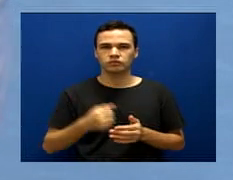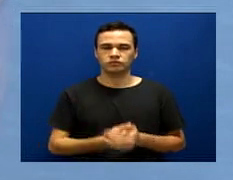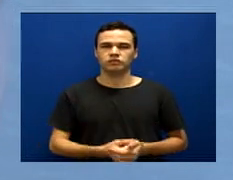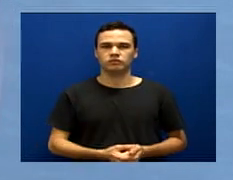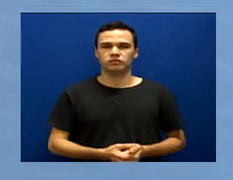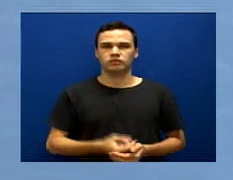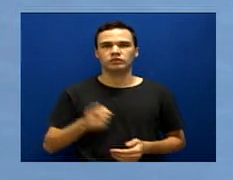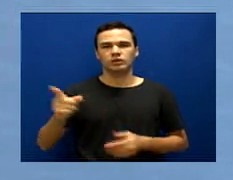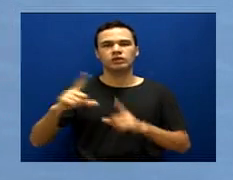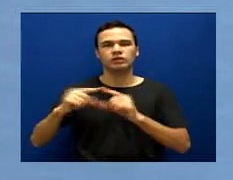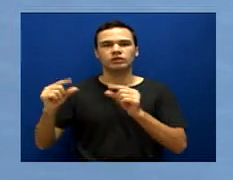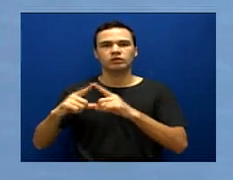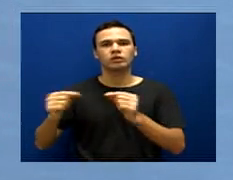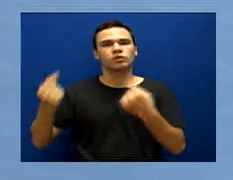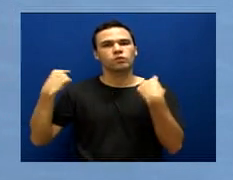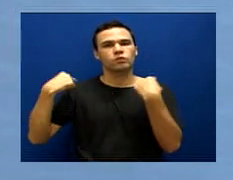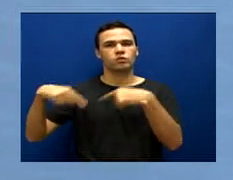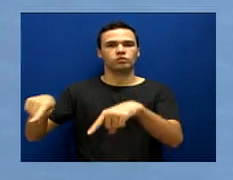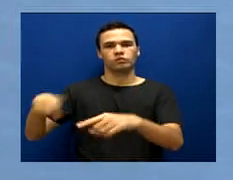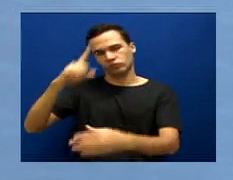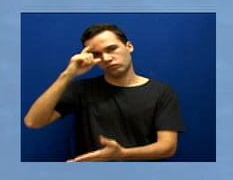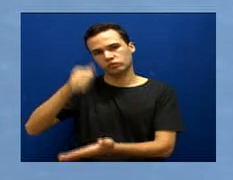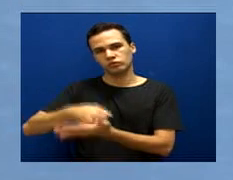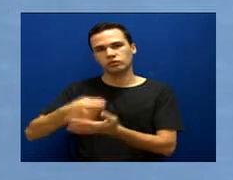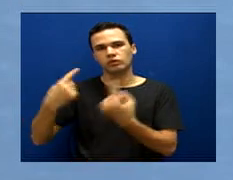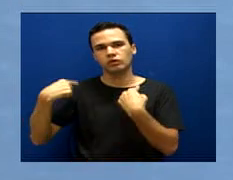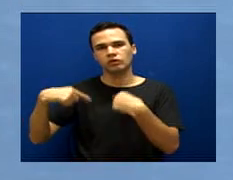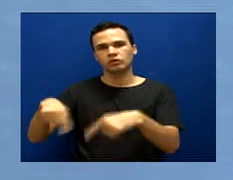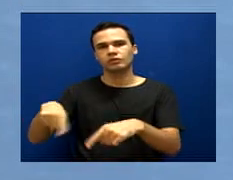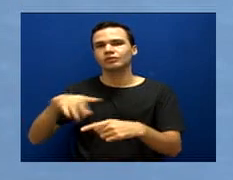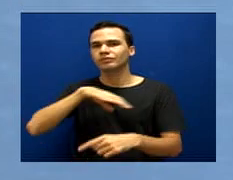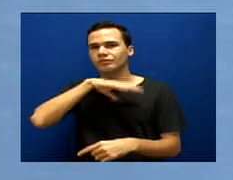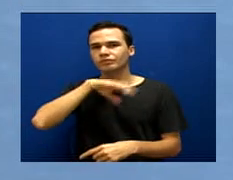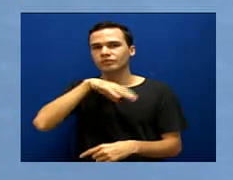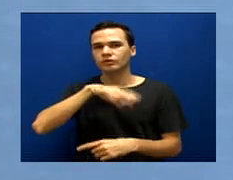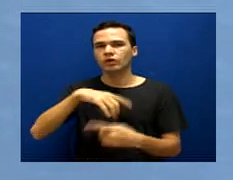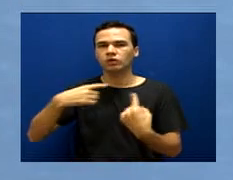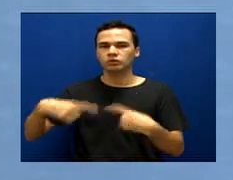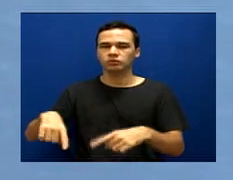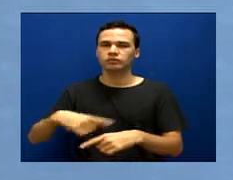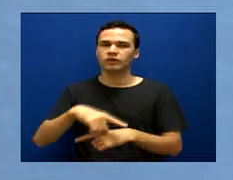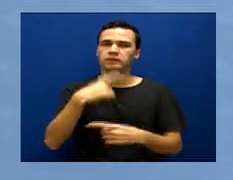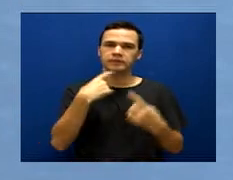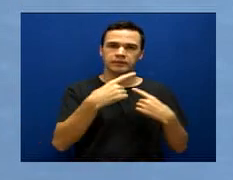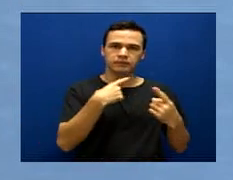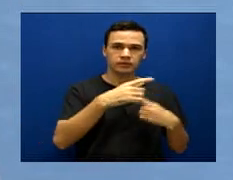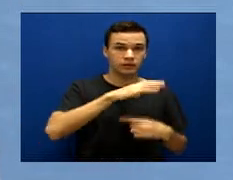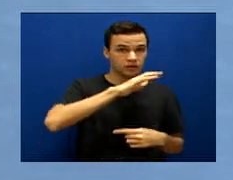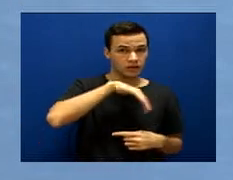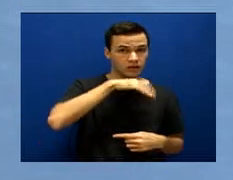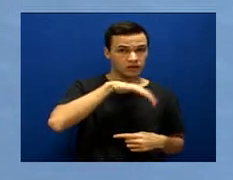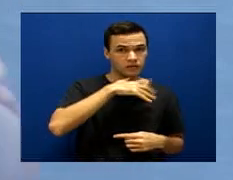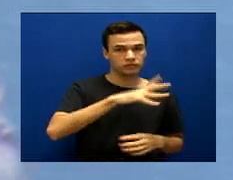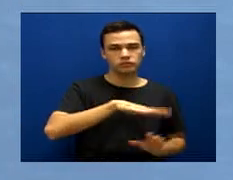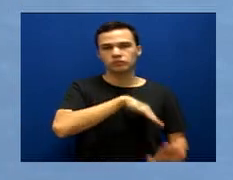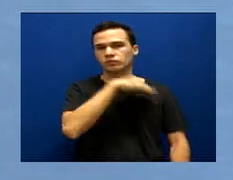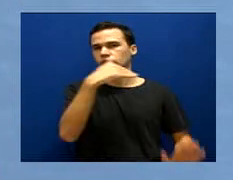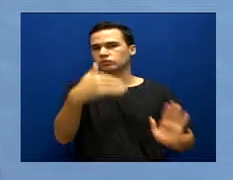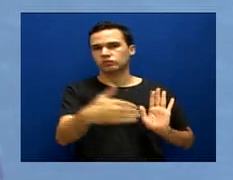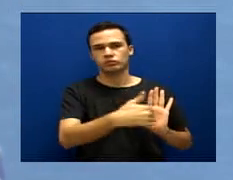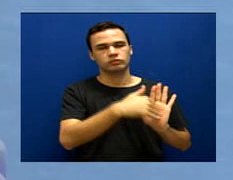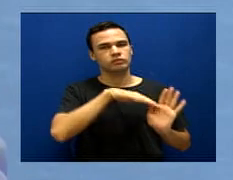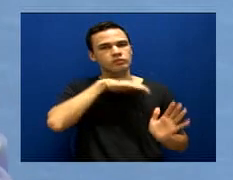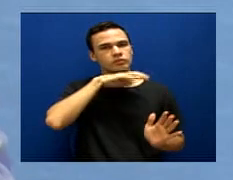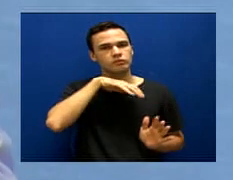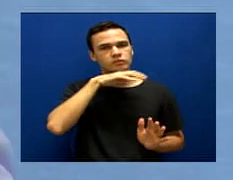votar duas vezes lá em Brasília contra os animais. Quando se fala de animal, é animal. É animal no contexto geral da